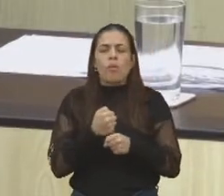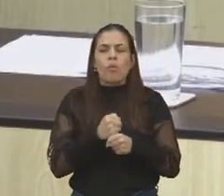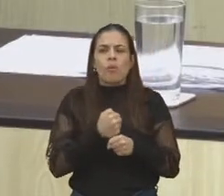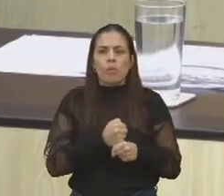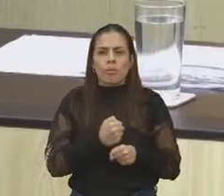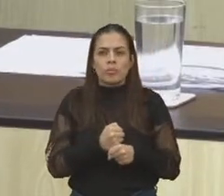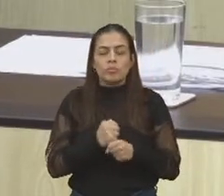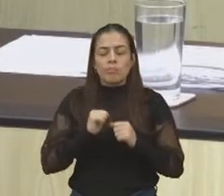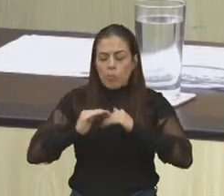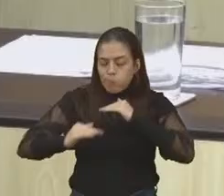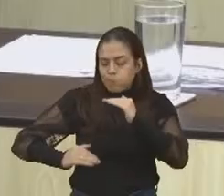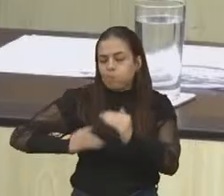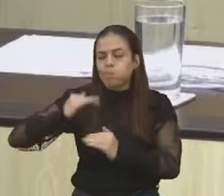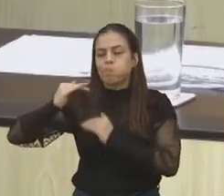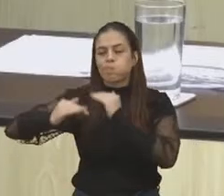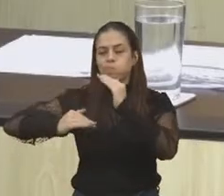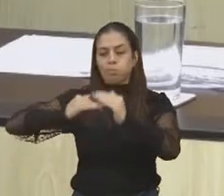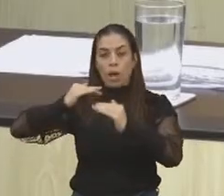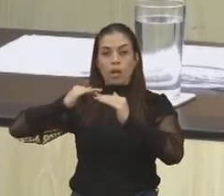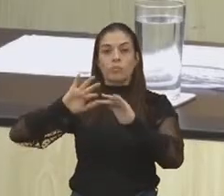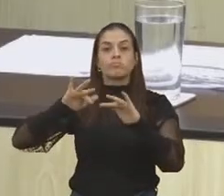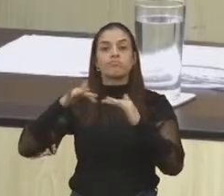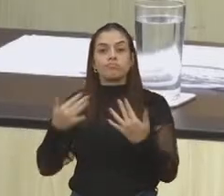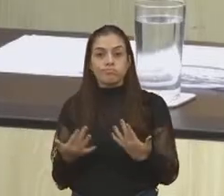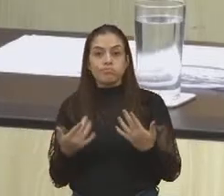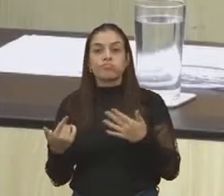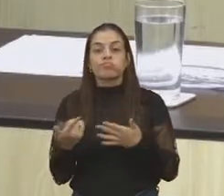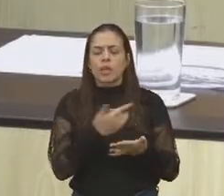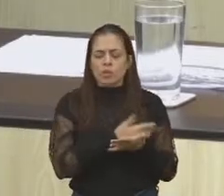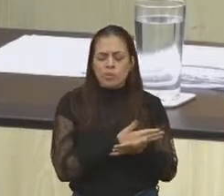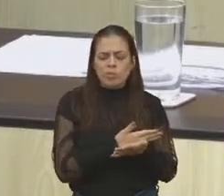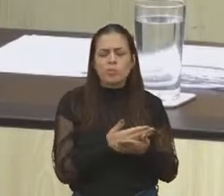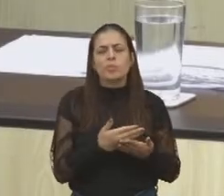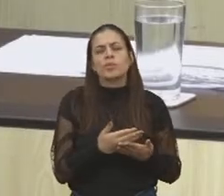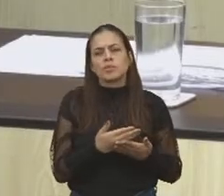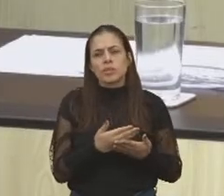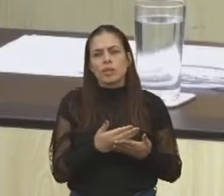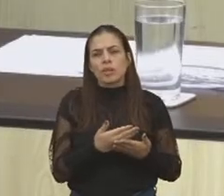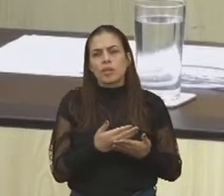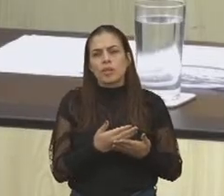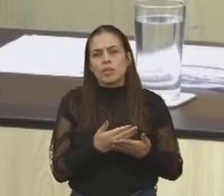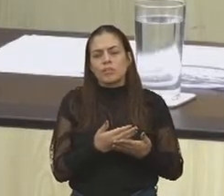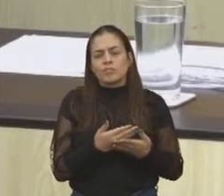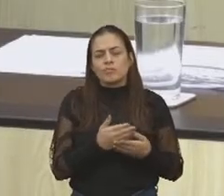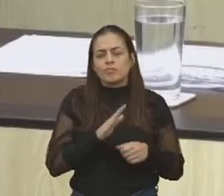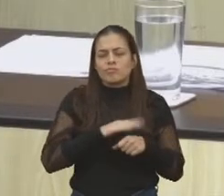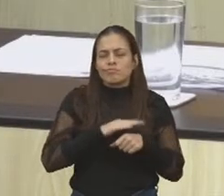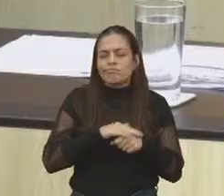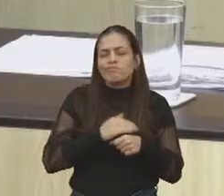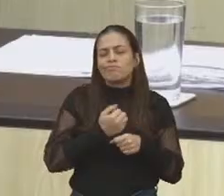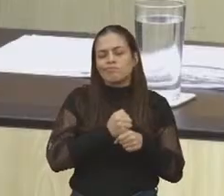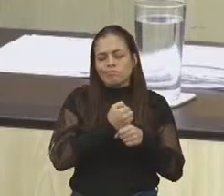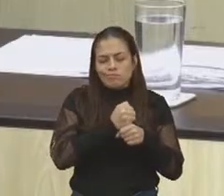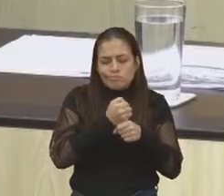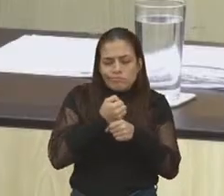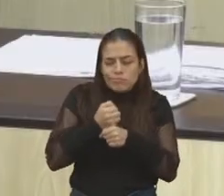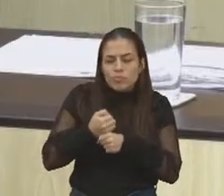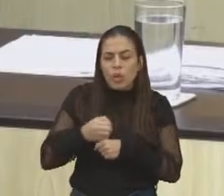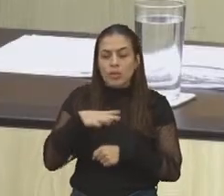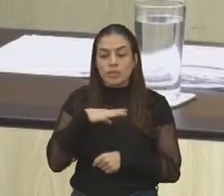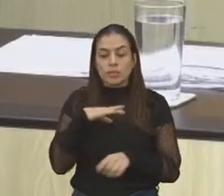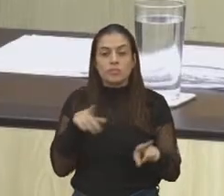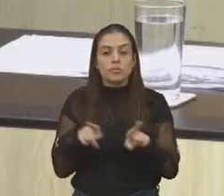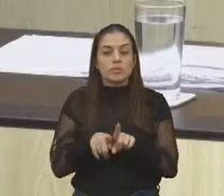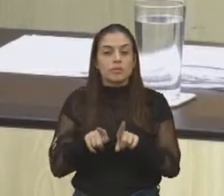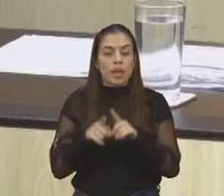gente possa avançar aí, né, e a gente possa ao menos começar, né, essas execuções na cidade. E também